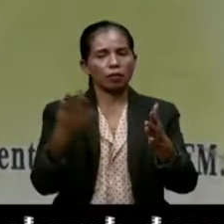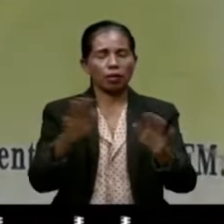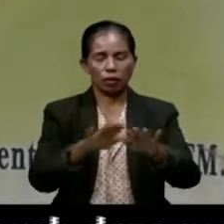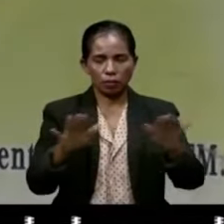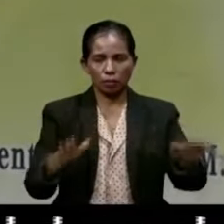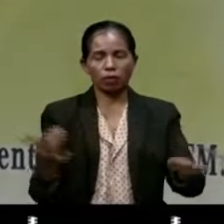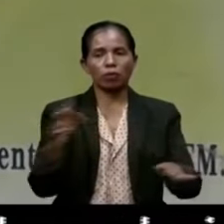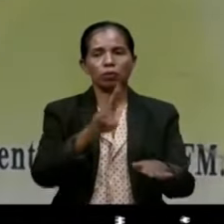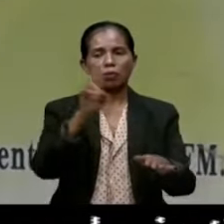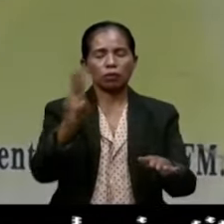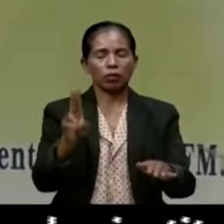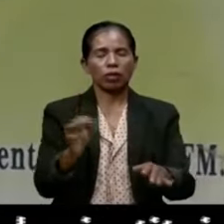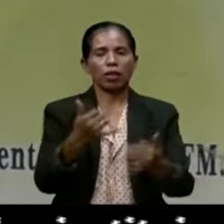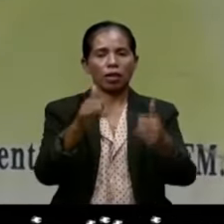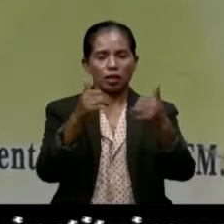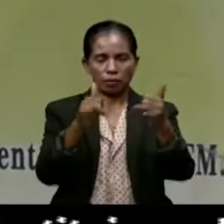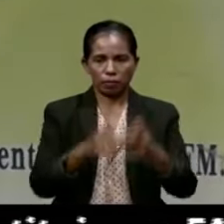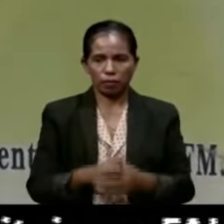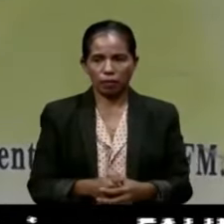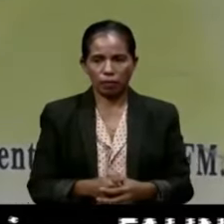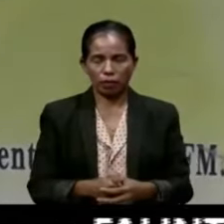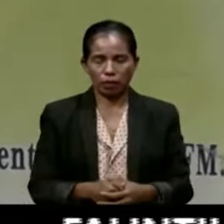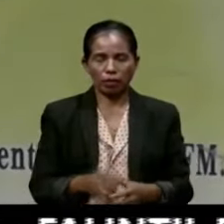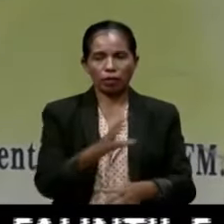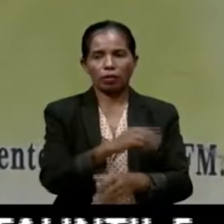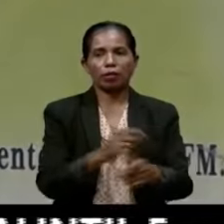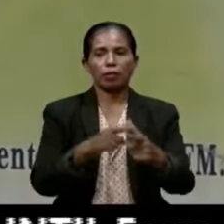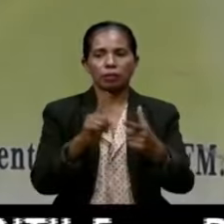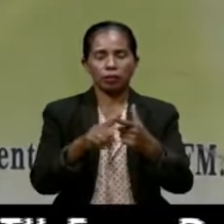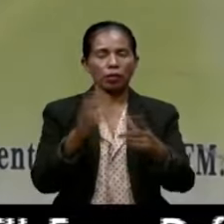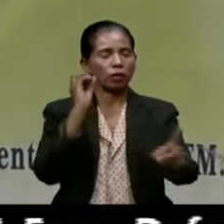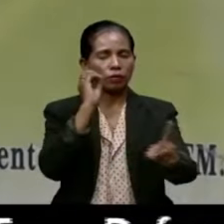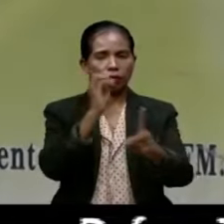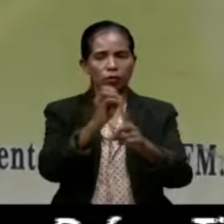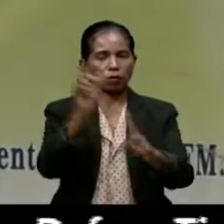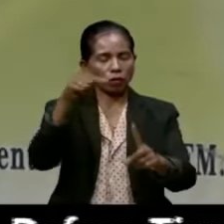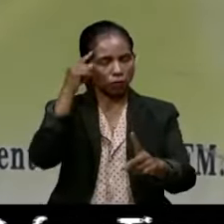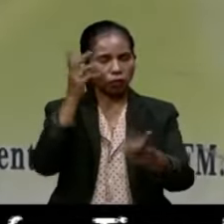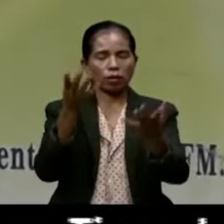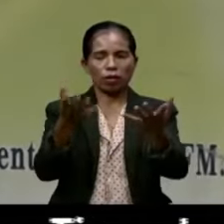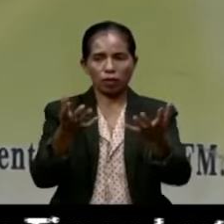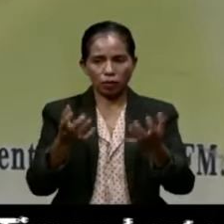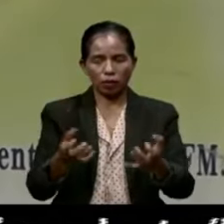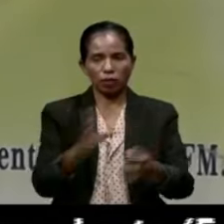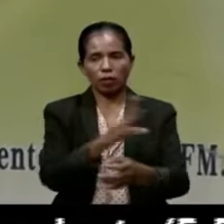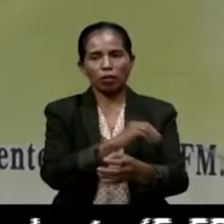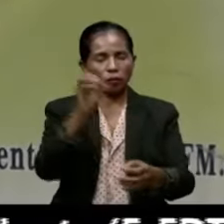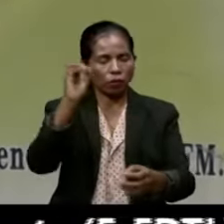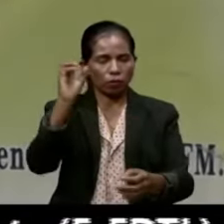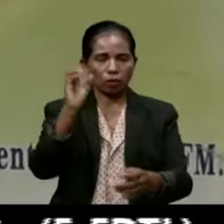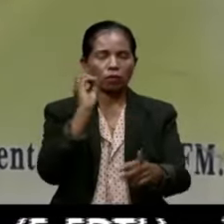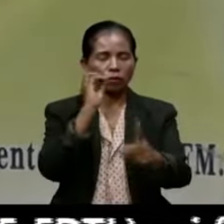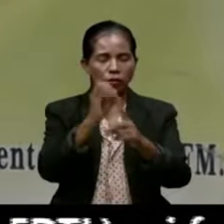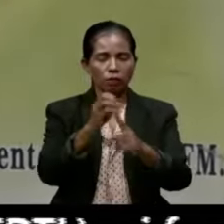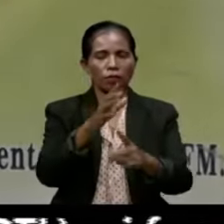sira uja iren hudi halimar. Hudi halimar depois objetivo nebe governo hakarak no objetivo nebe ina ama